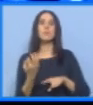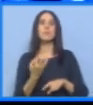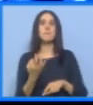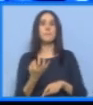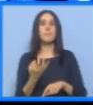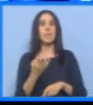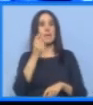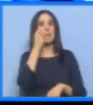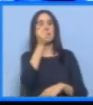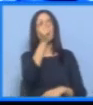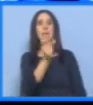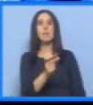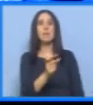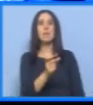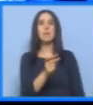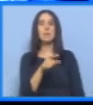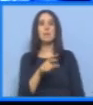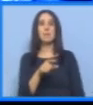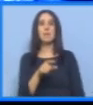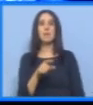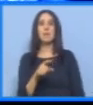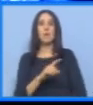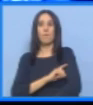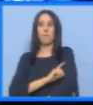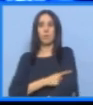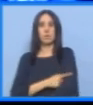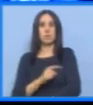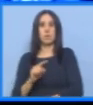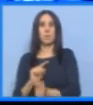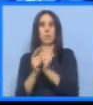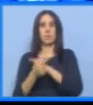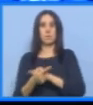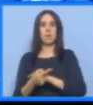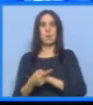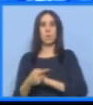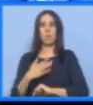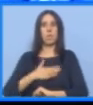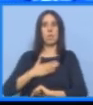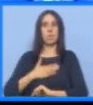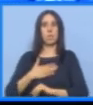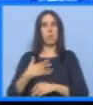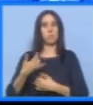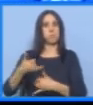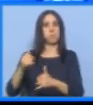precisamente, ele não podia estar a desafiar as forças que eram contrárias ou agressivas ou adversas, não é?